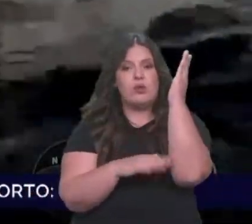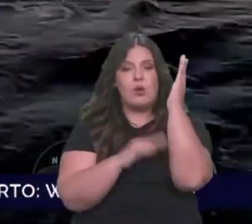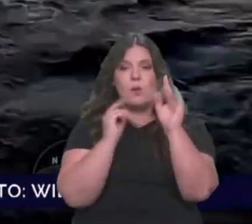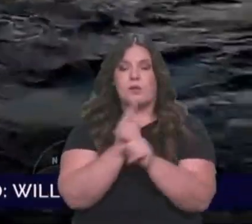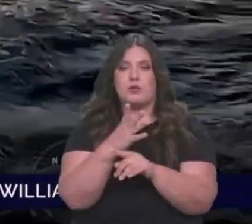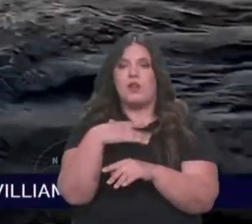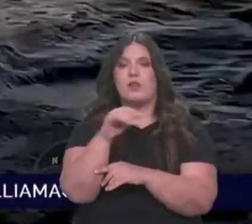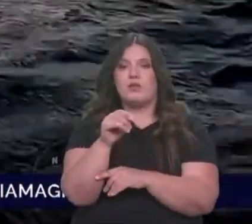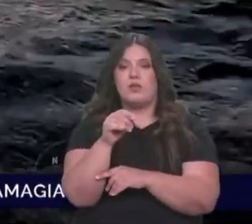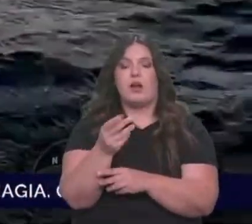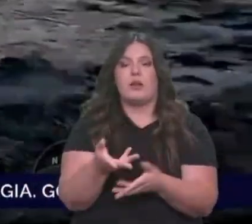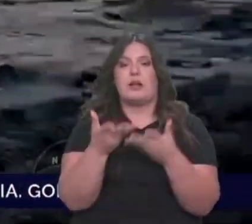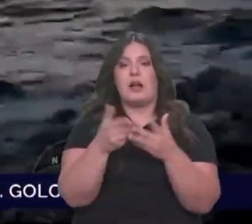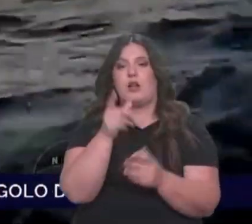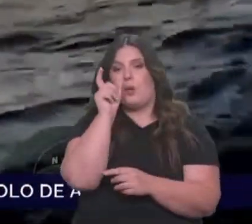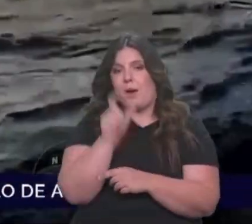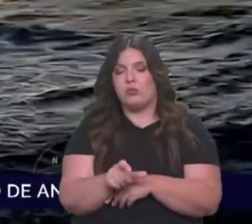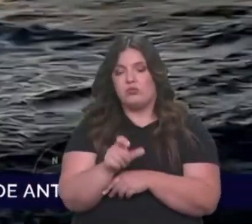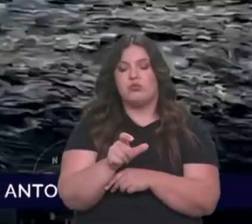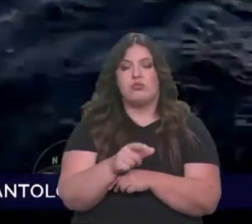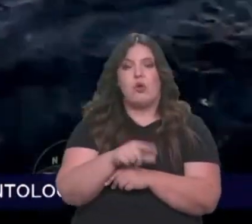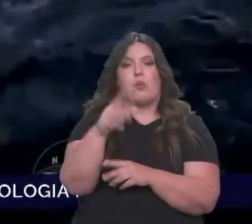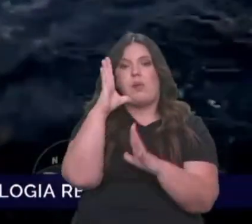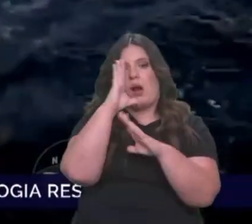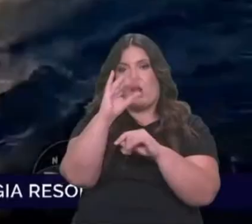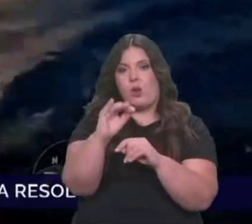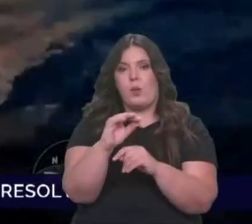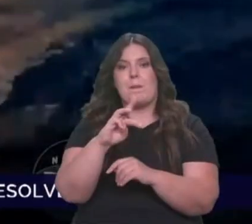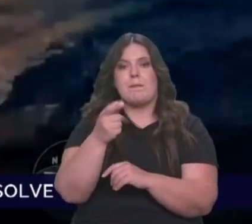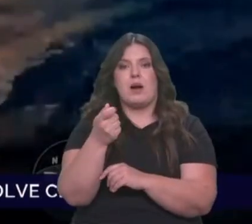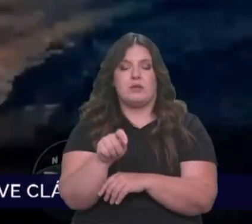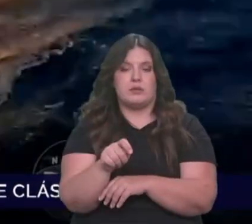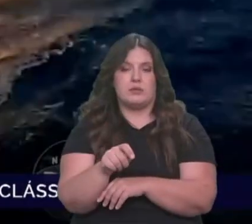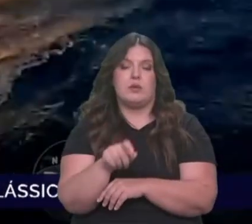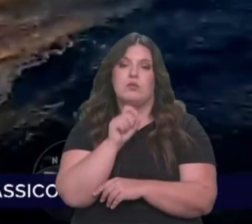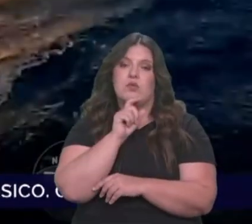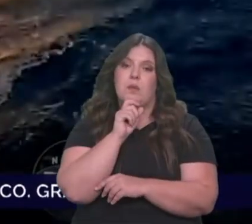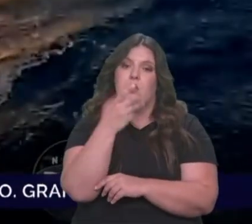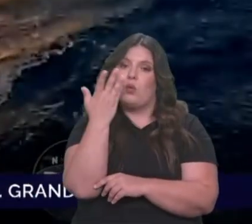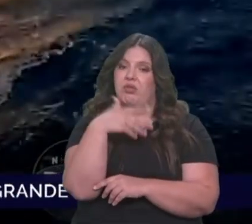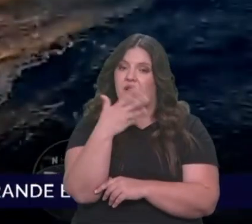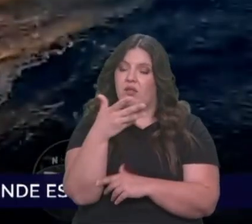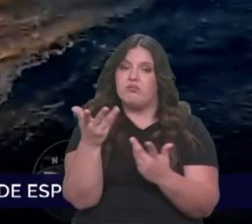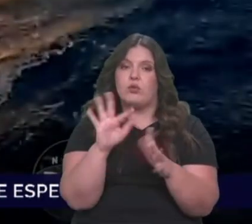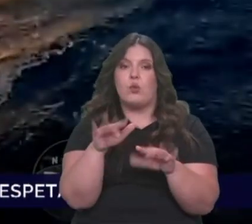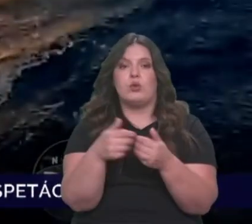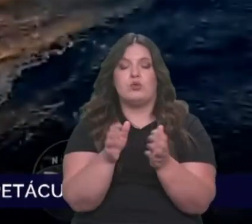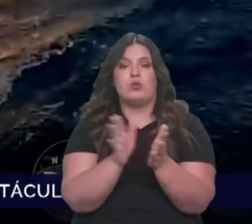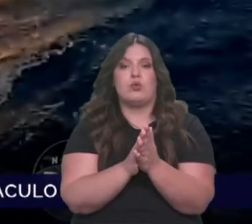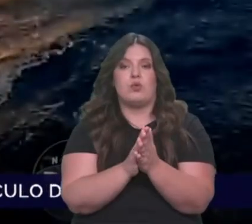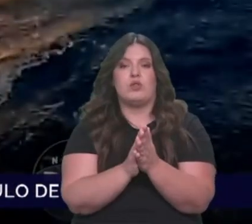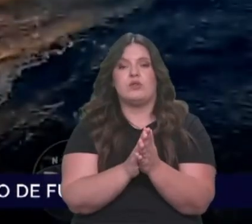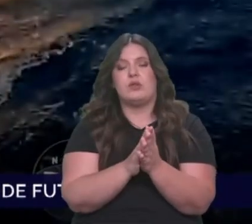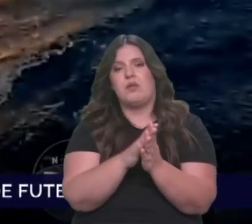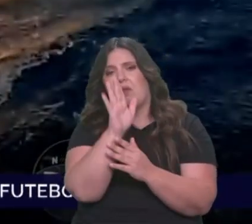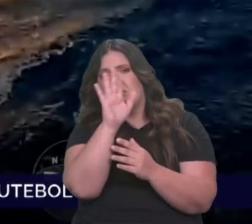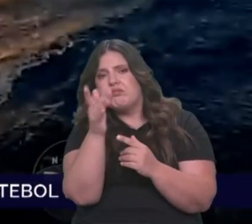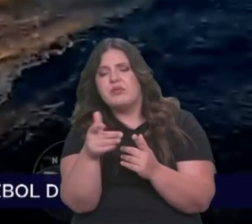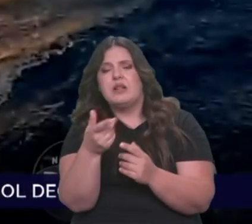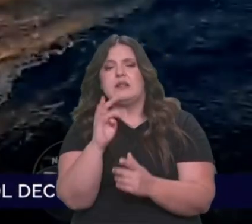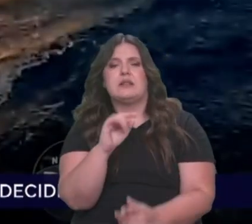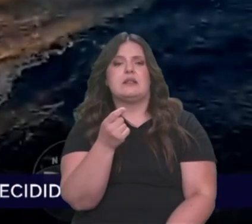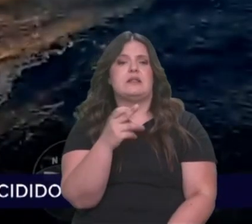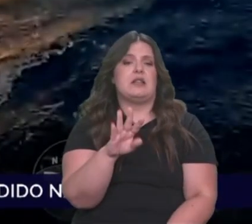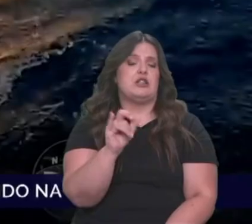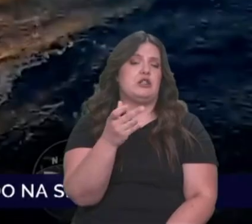levar carga de humanos para a Lua e para Marte. E se calhar um dia, quando tudo isto for corriqueiro, quando estas Starships chegarem